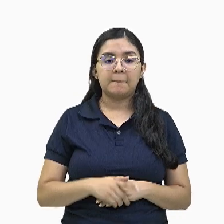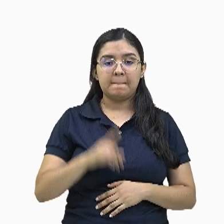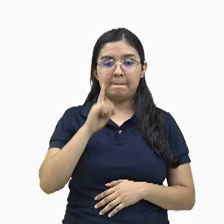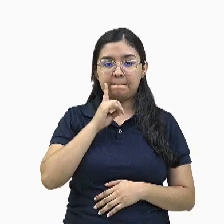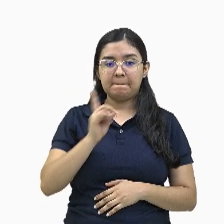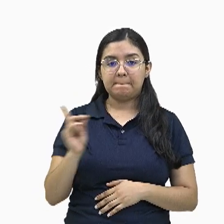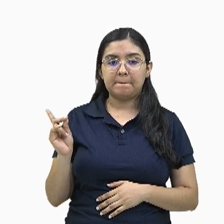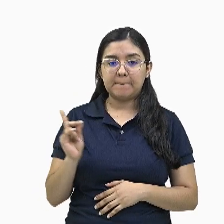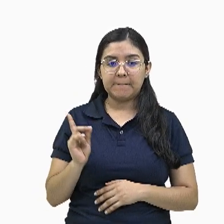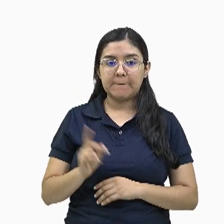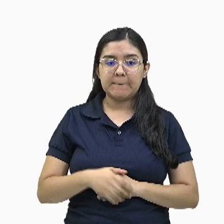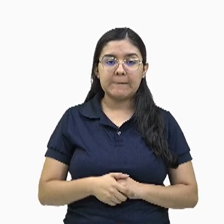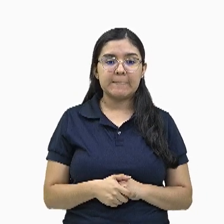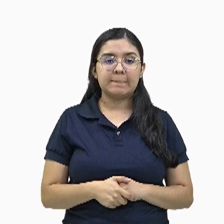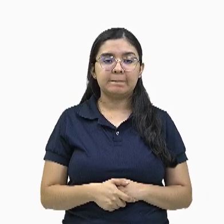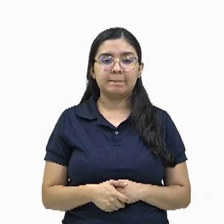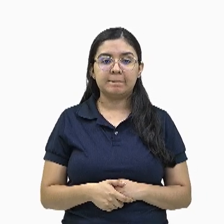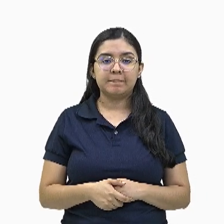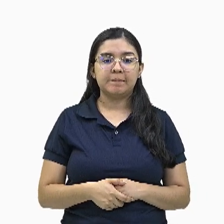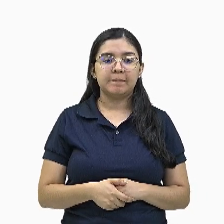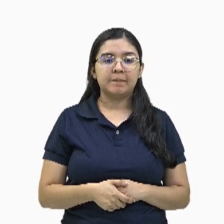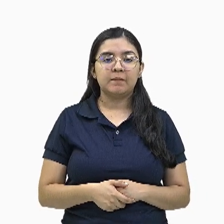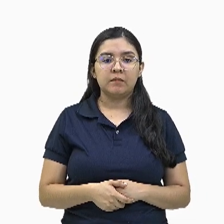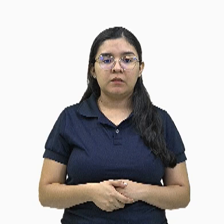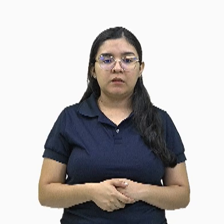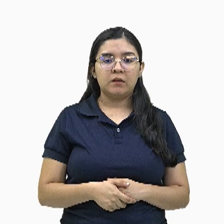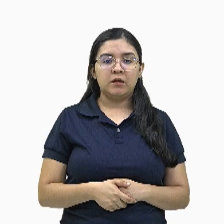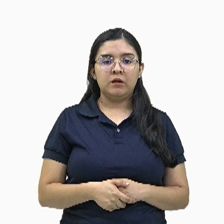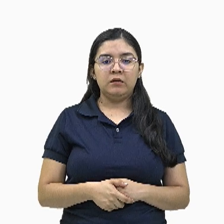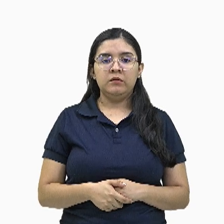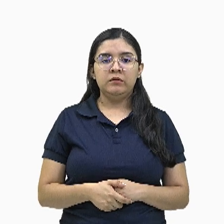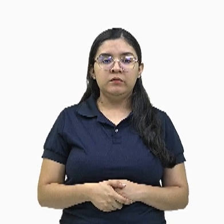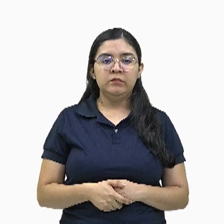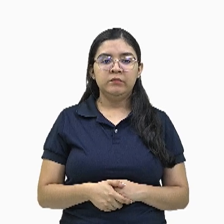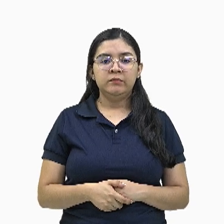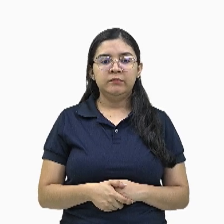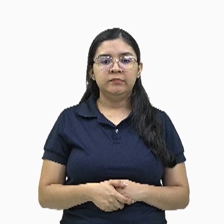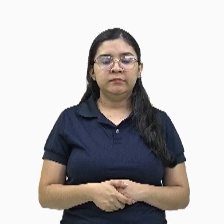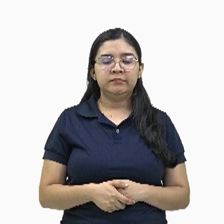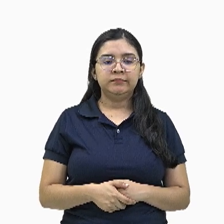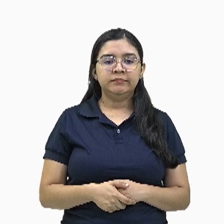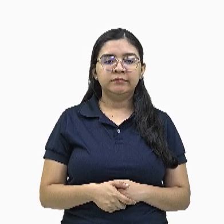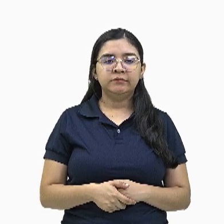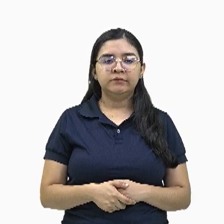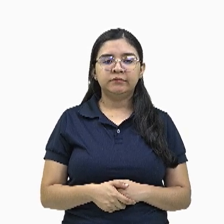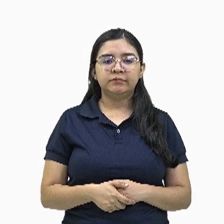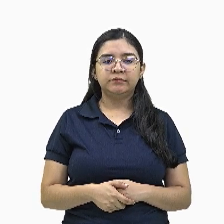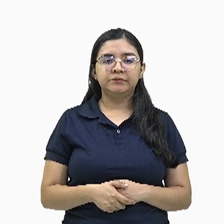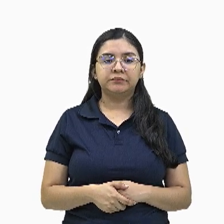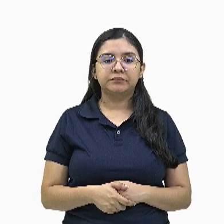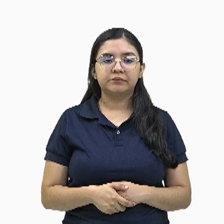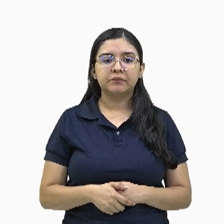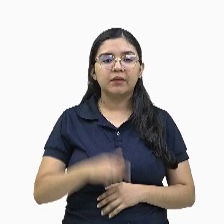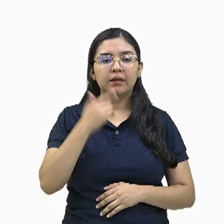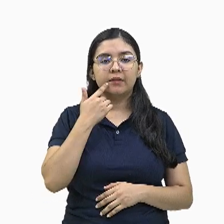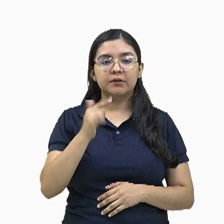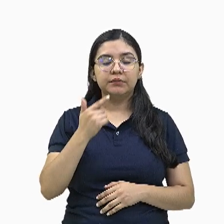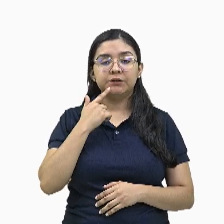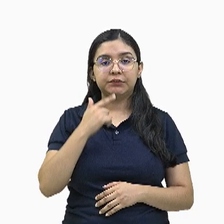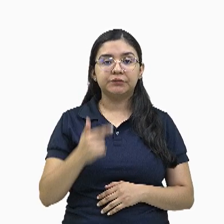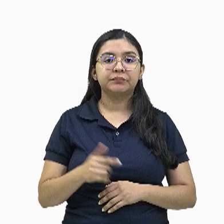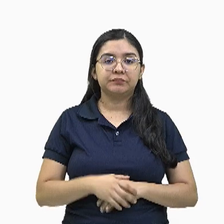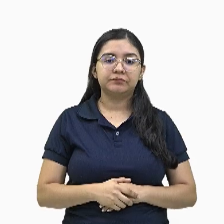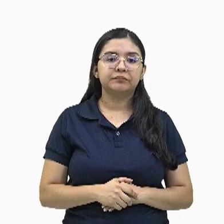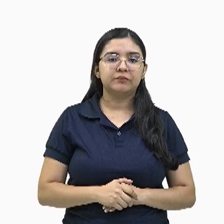Learning a language can be a real challenge, certo? Então, o language aqui é idioma.